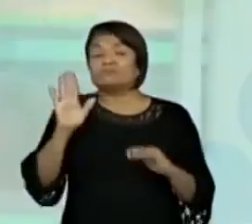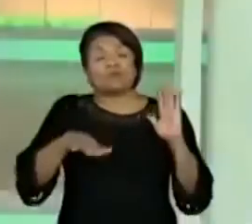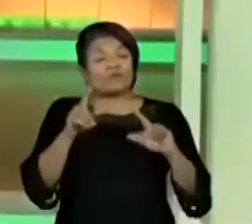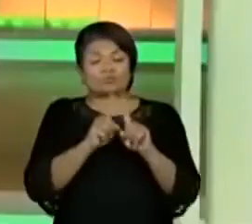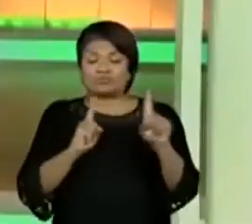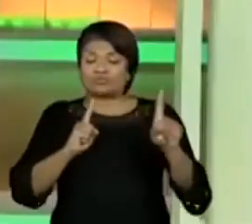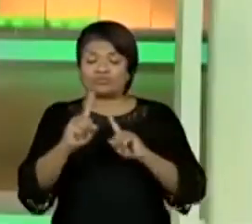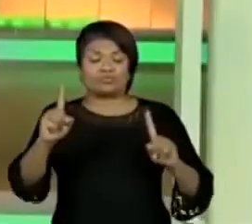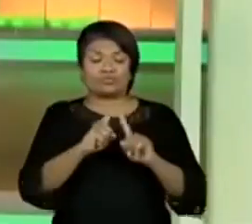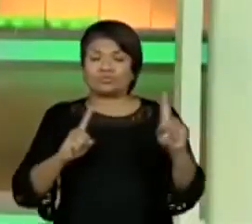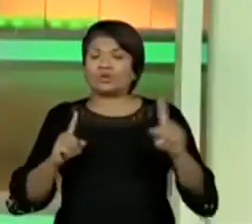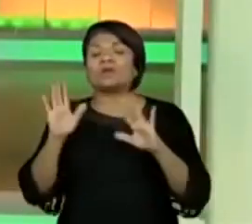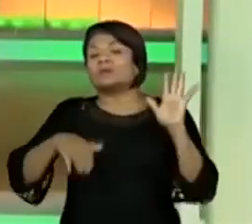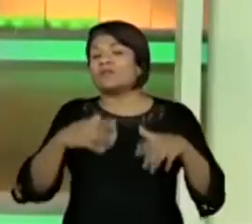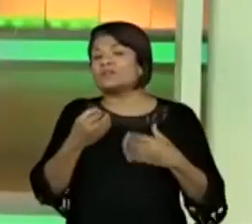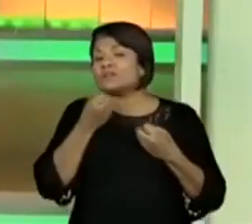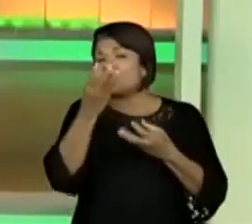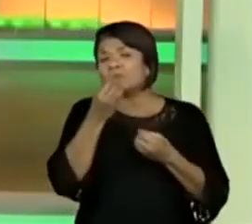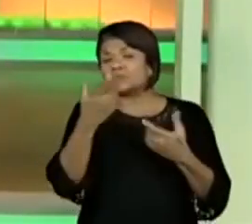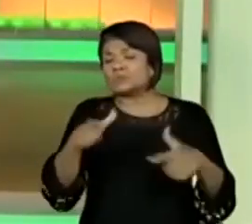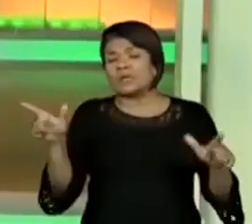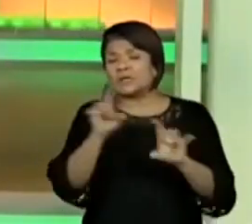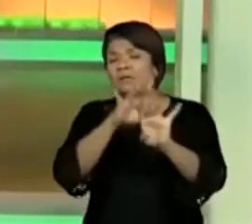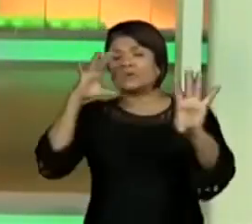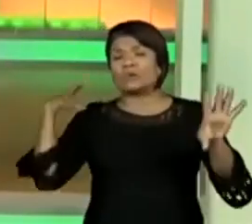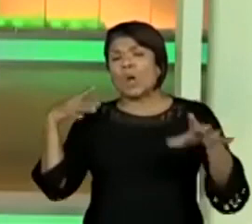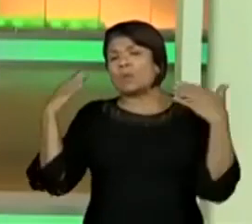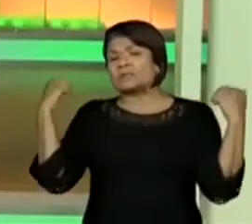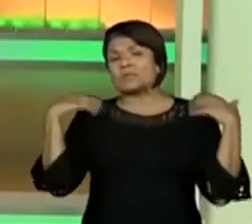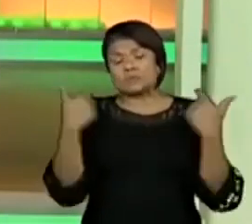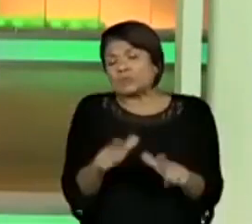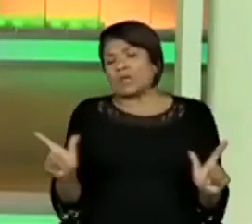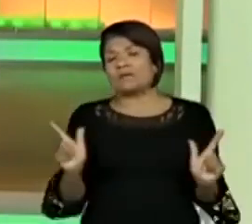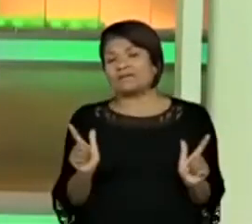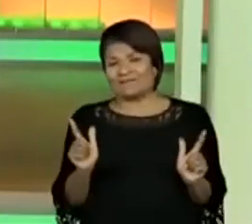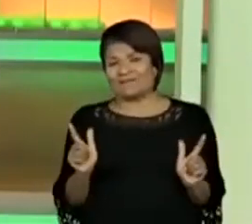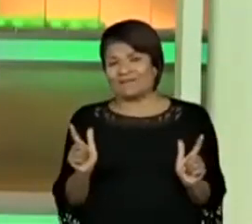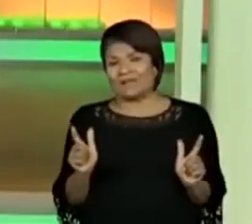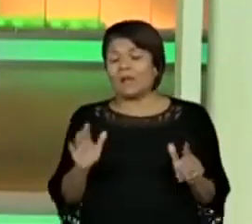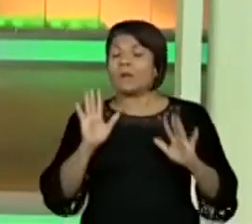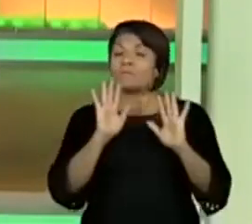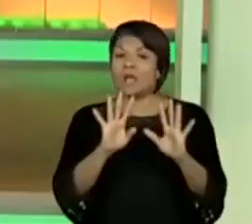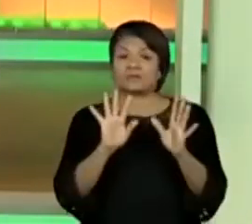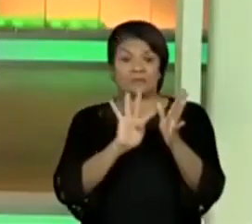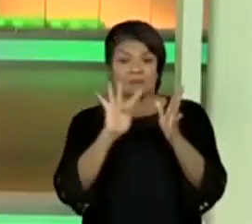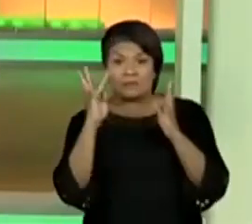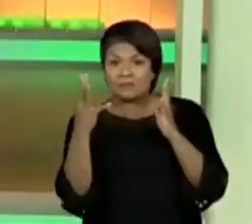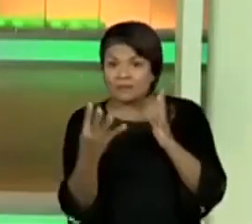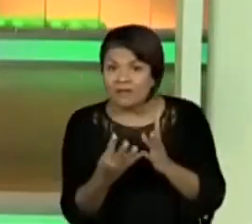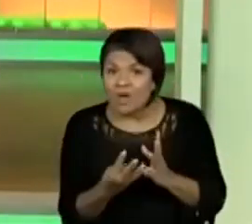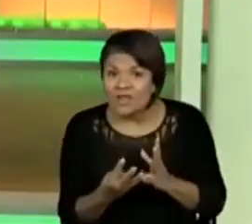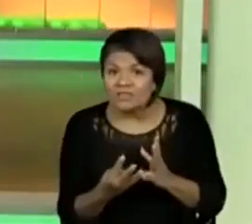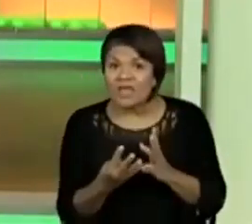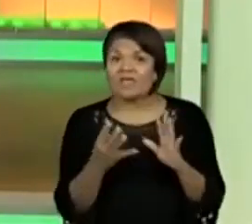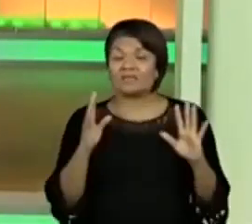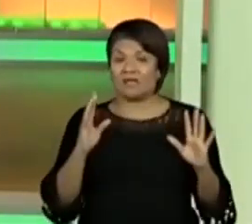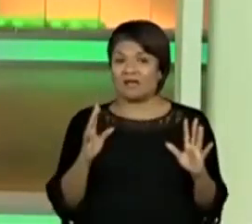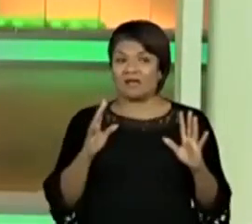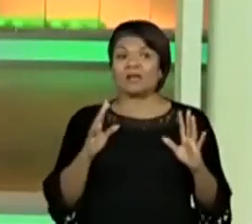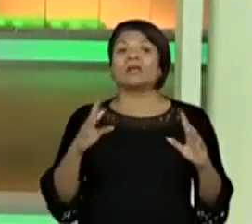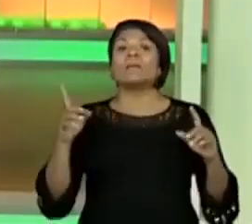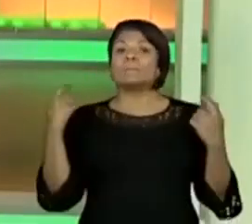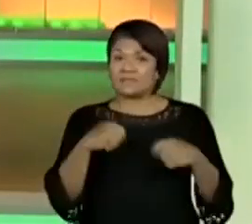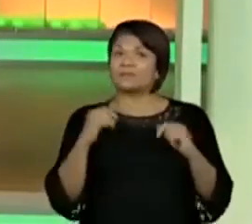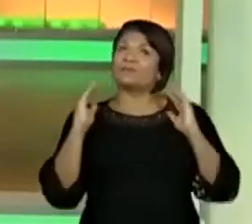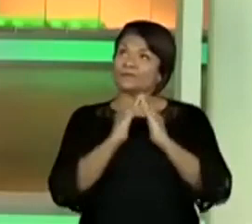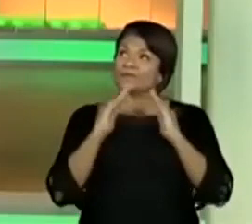Ninguém divulgaria esse passeio virtual dessa forma. Então, se juntou a uma necessidade nesse momento da isolamento